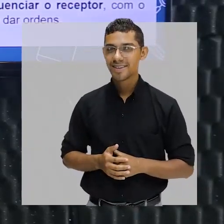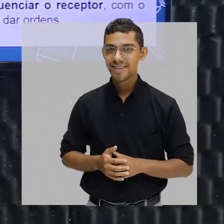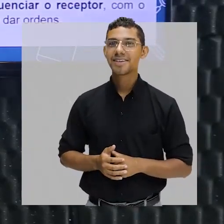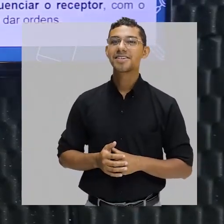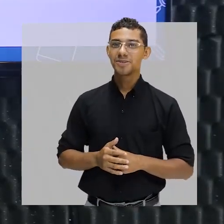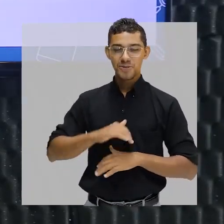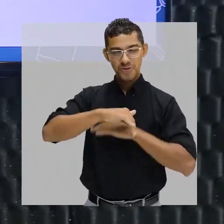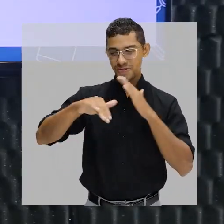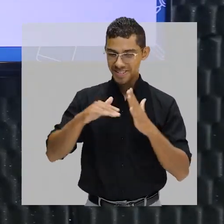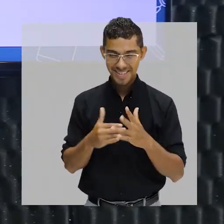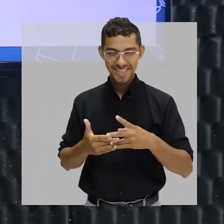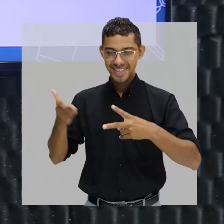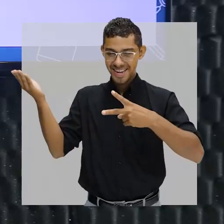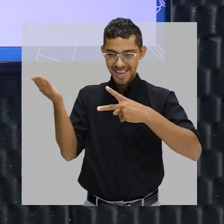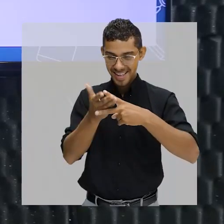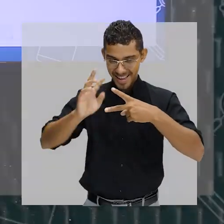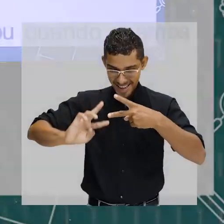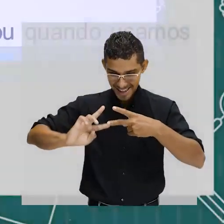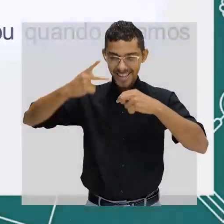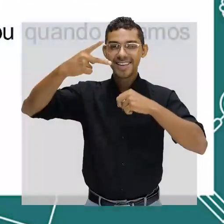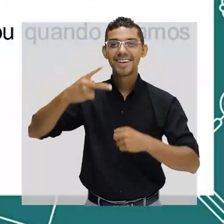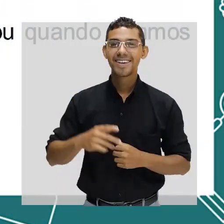que funciona.